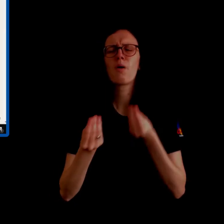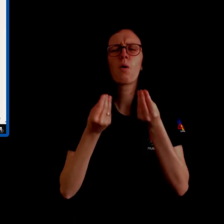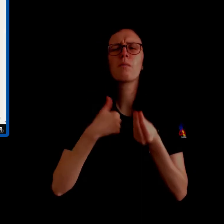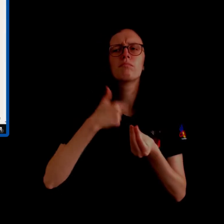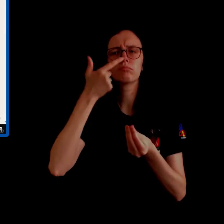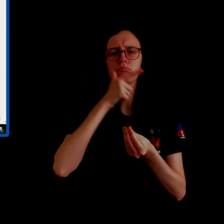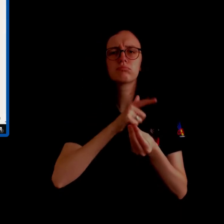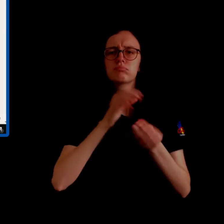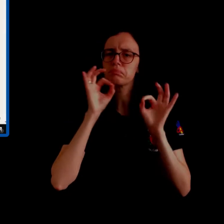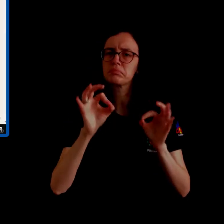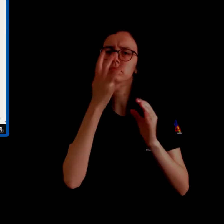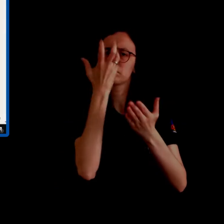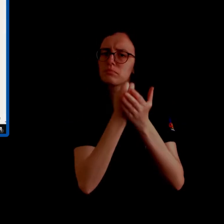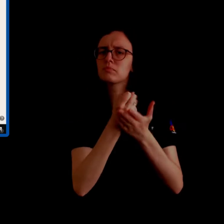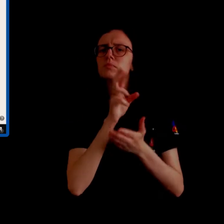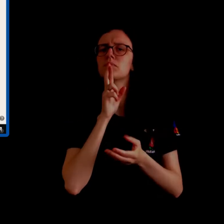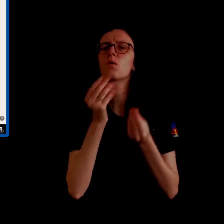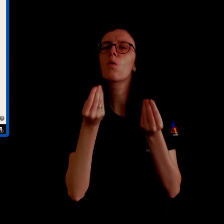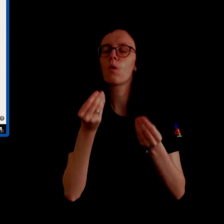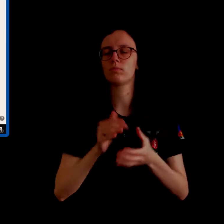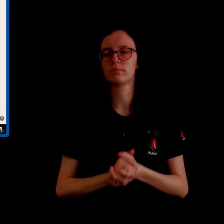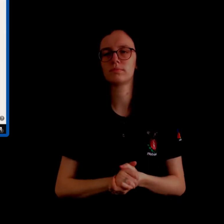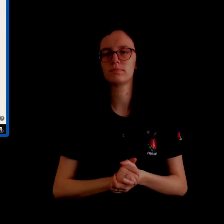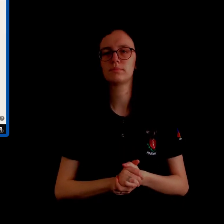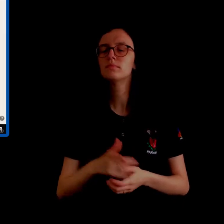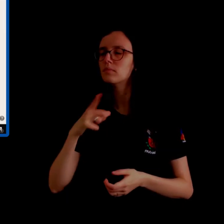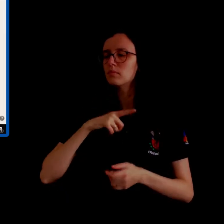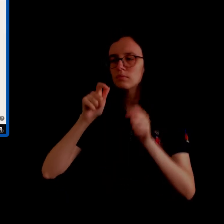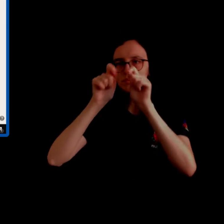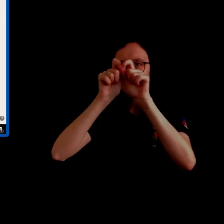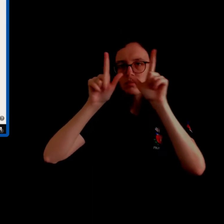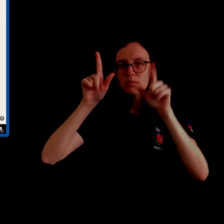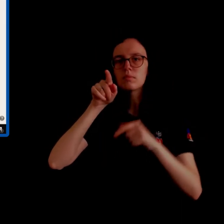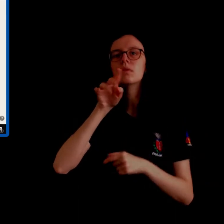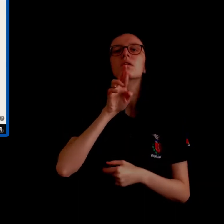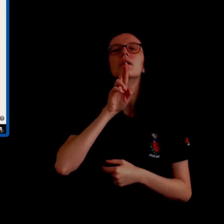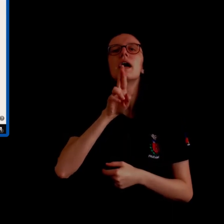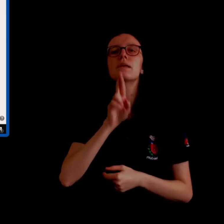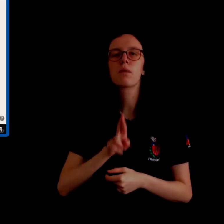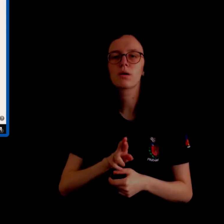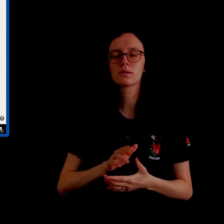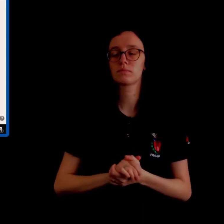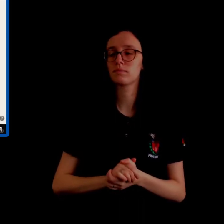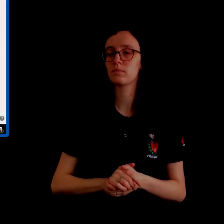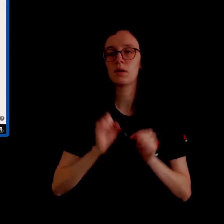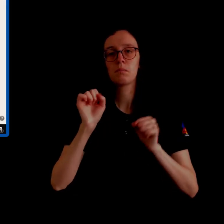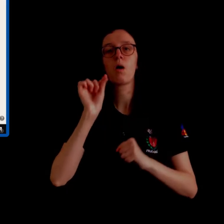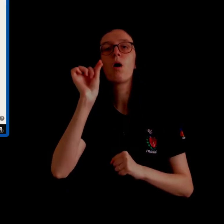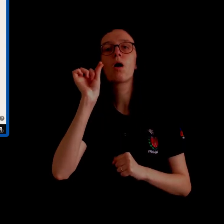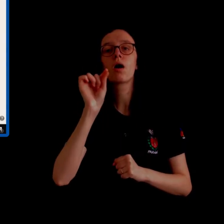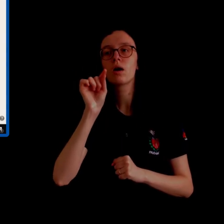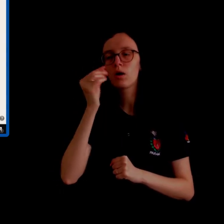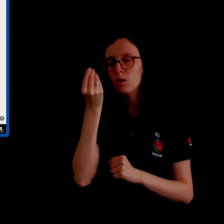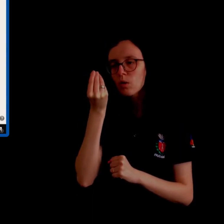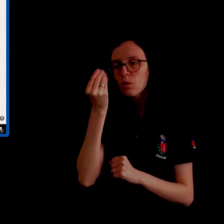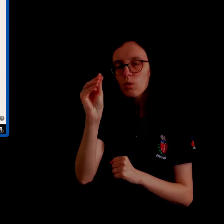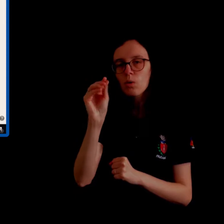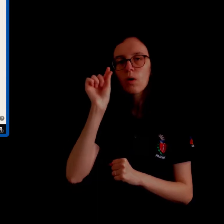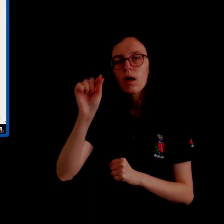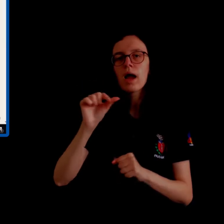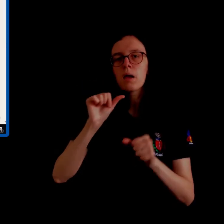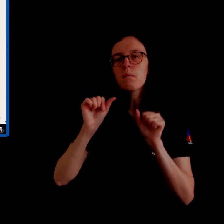para cadastrar a resposta? Resposta, e aqui eu posso editar o